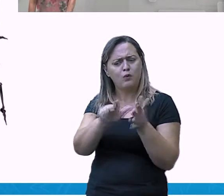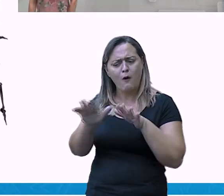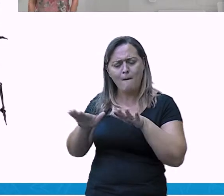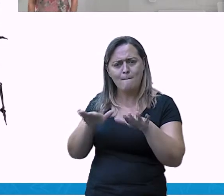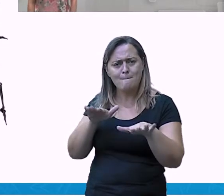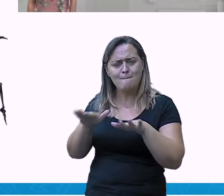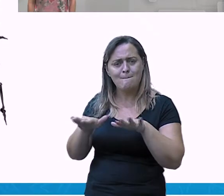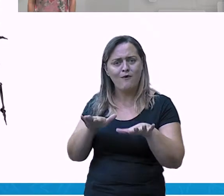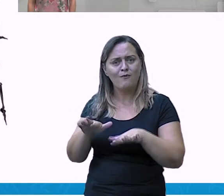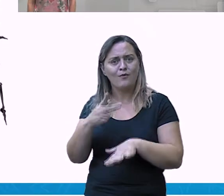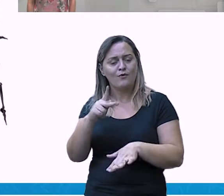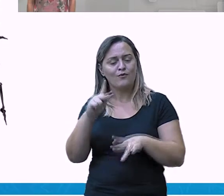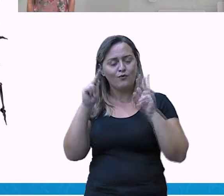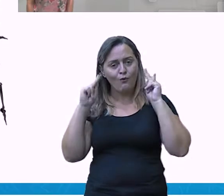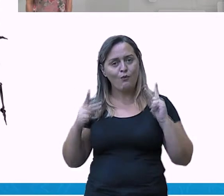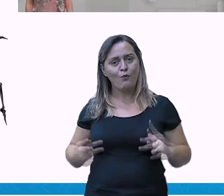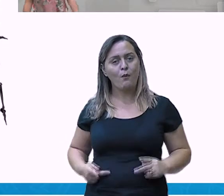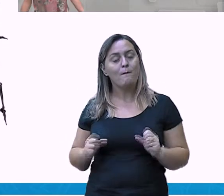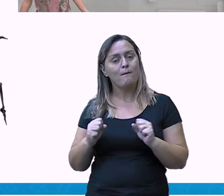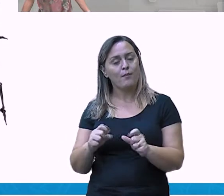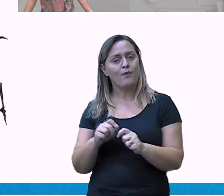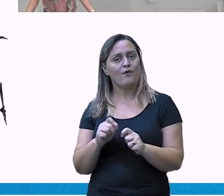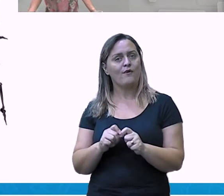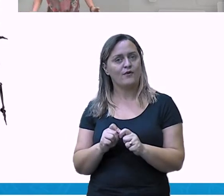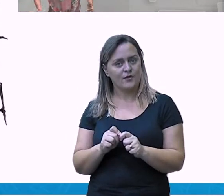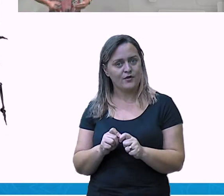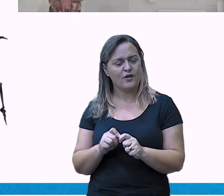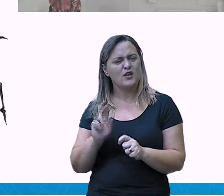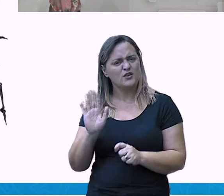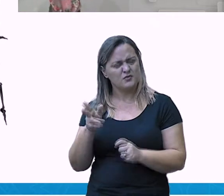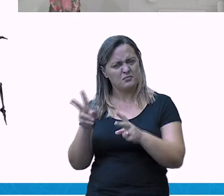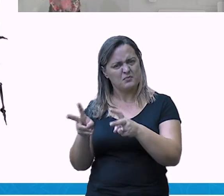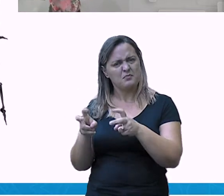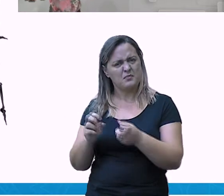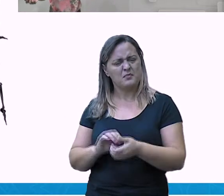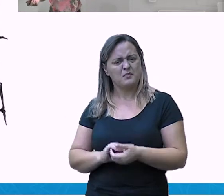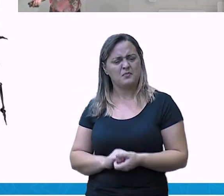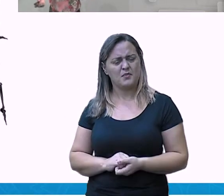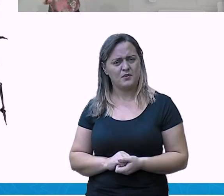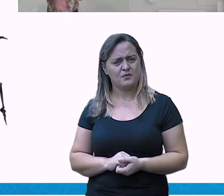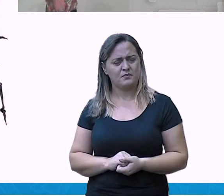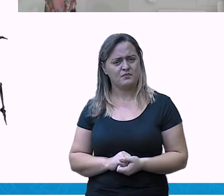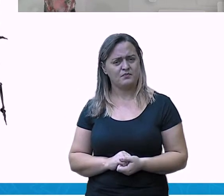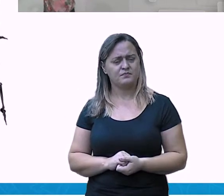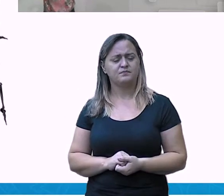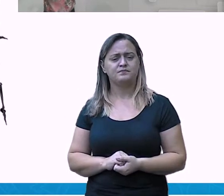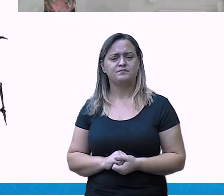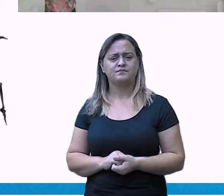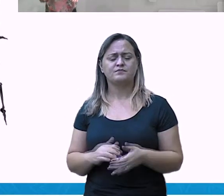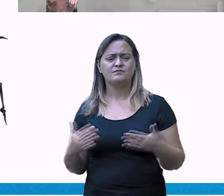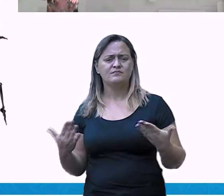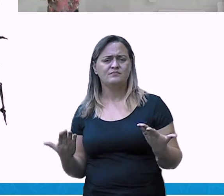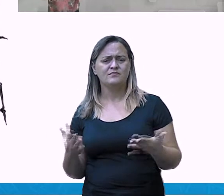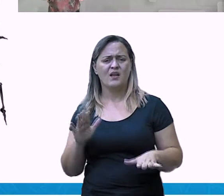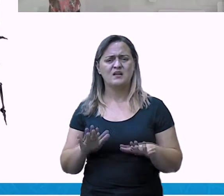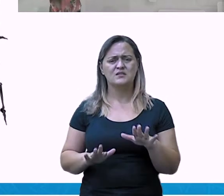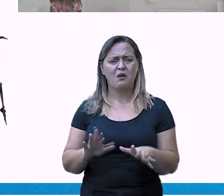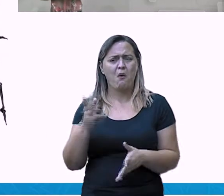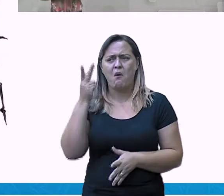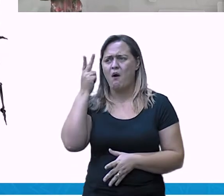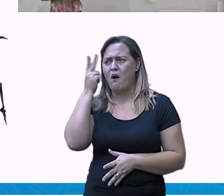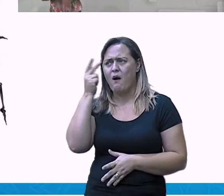corpo é capaz de fazer? Às vezes, nós fazemos tudo tão